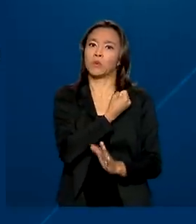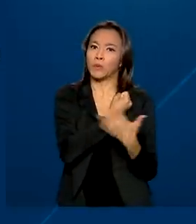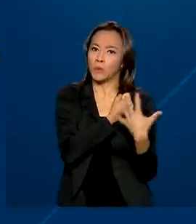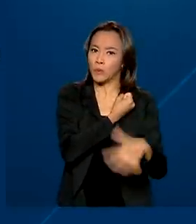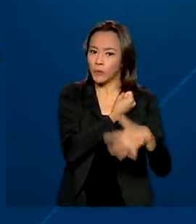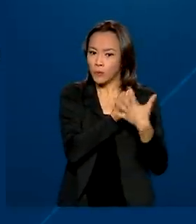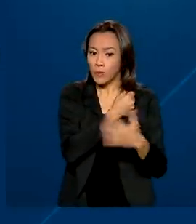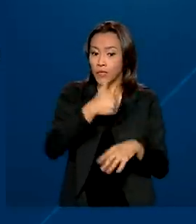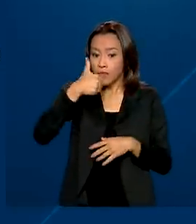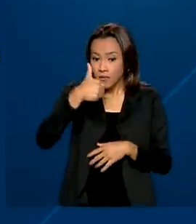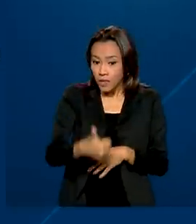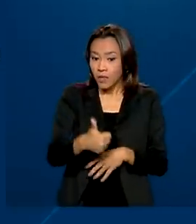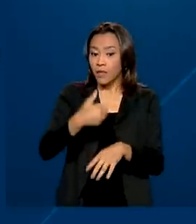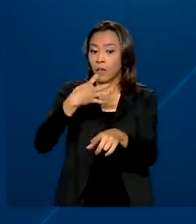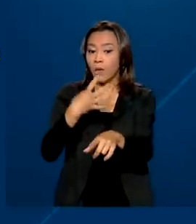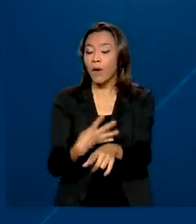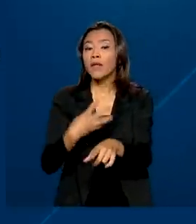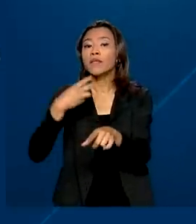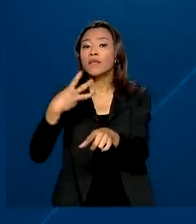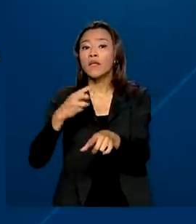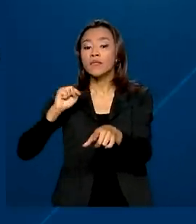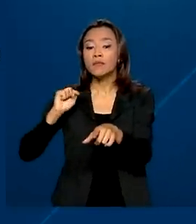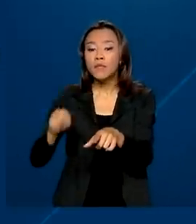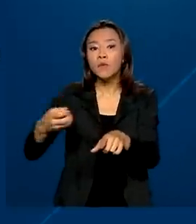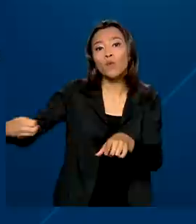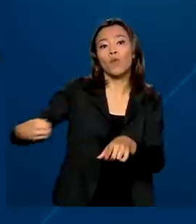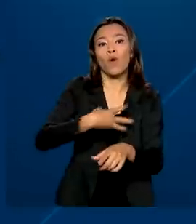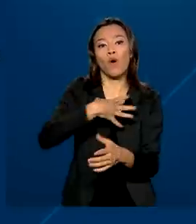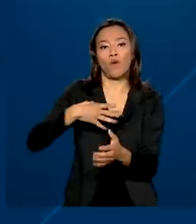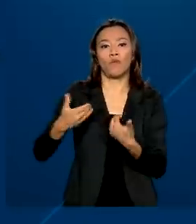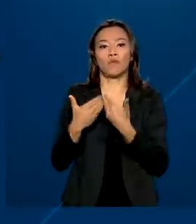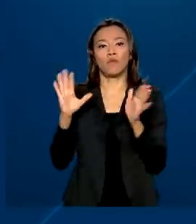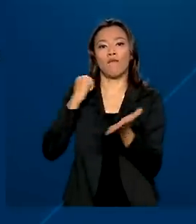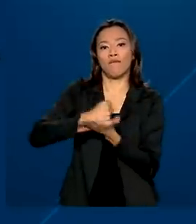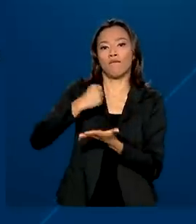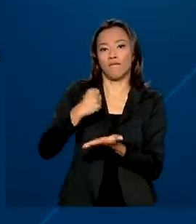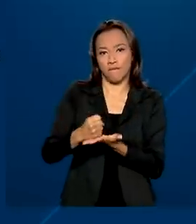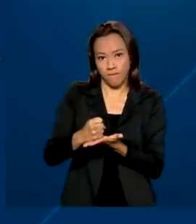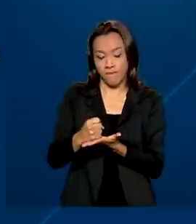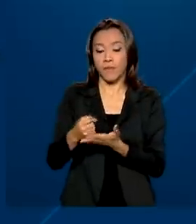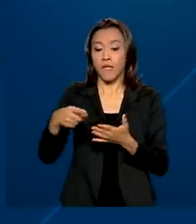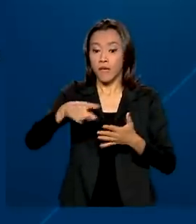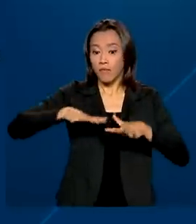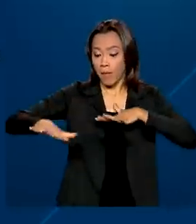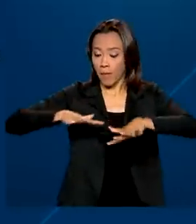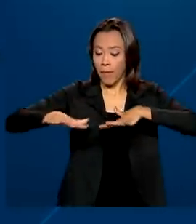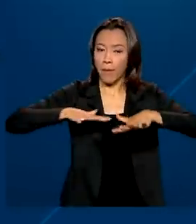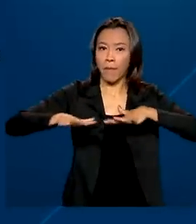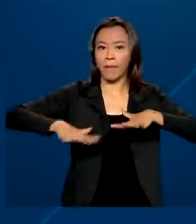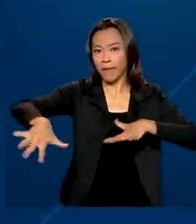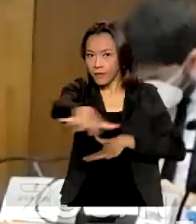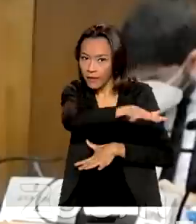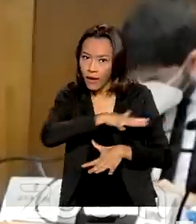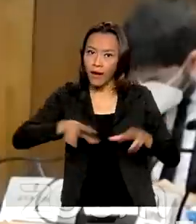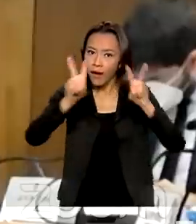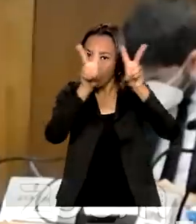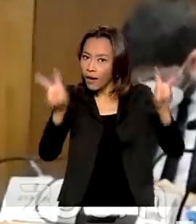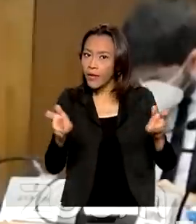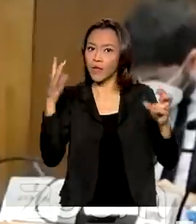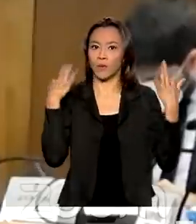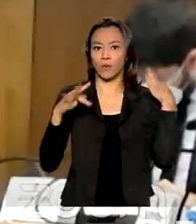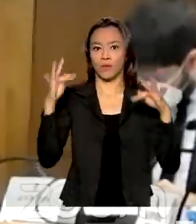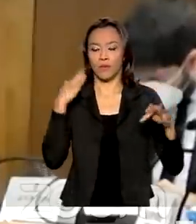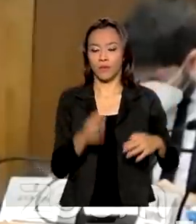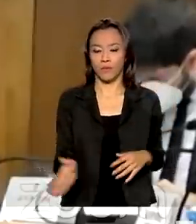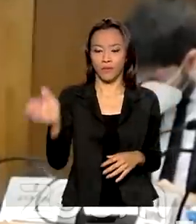143 mil novas vagas, com o destaque para o aquecimento do turismo interno. Várias e